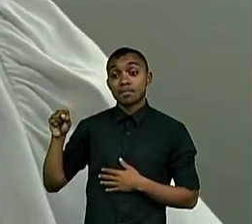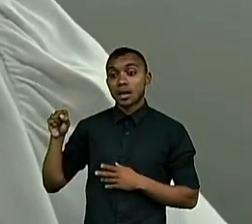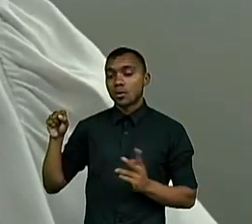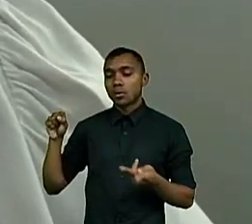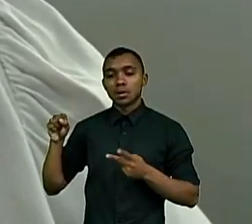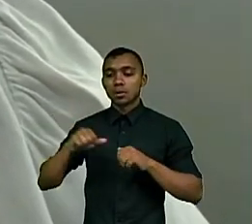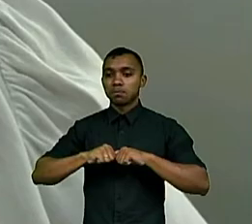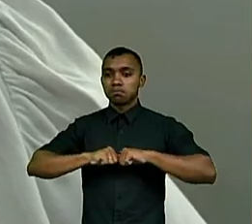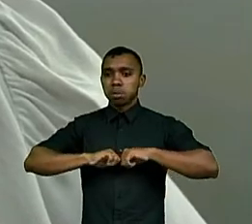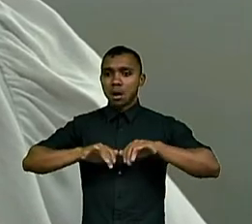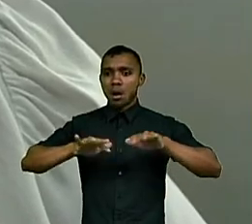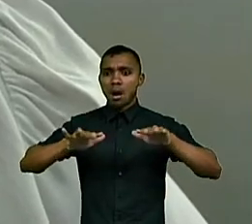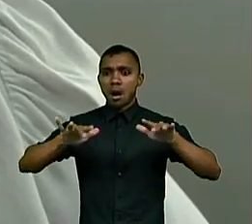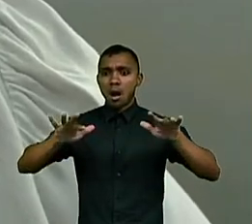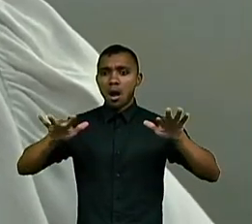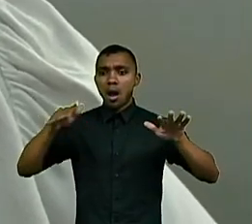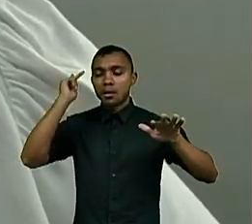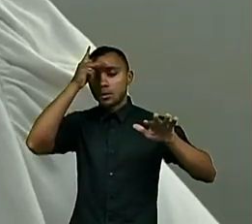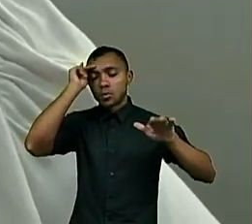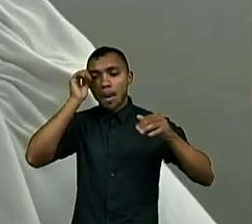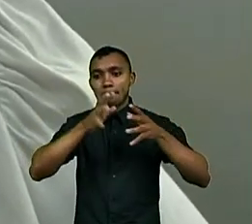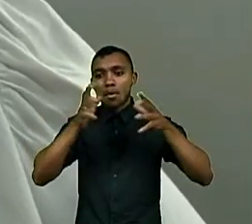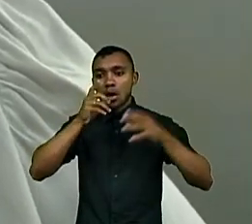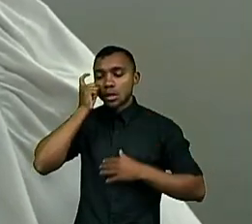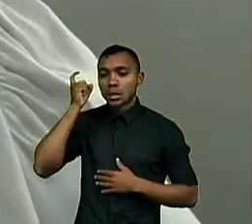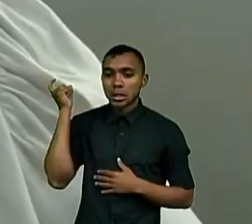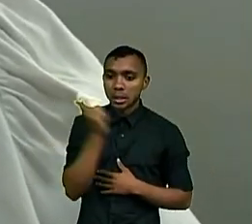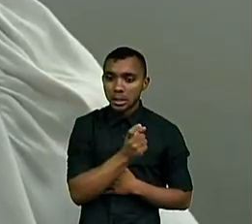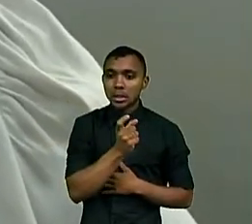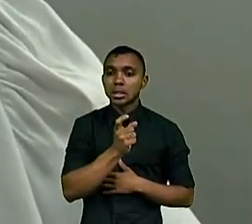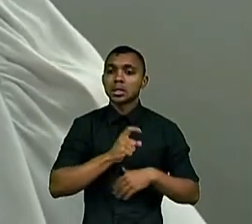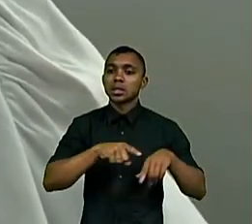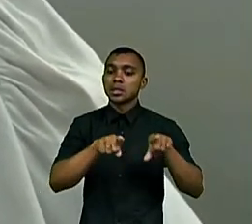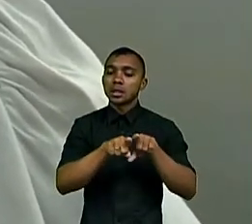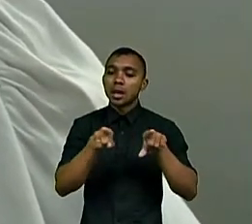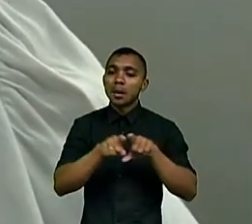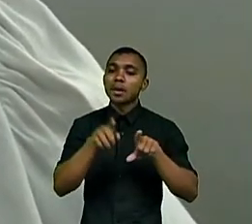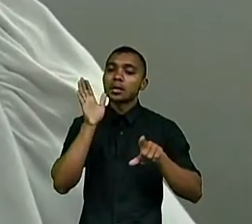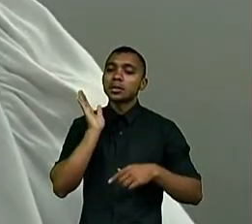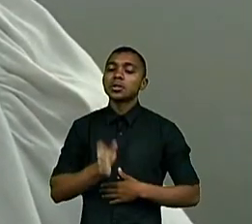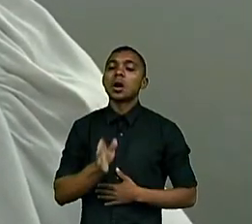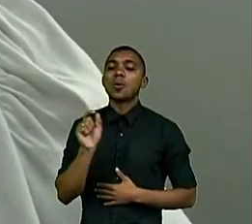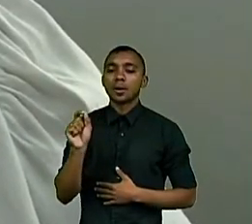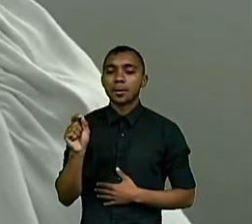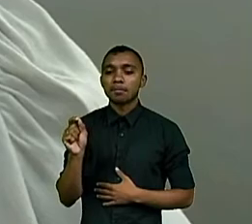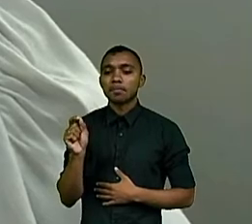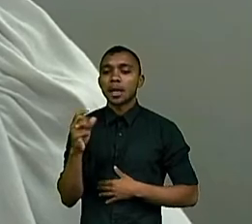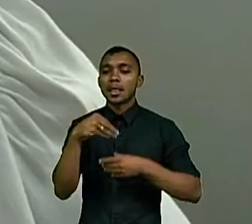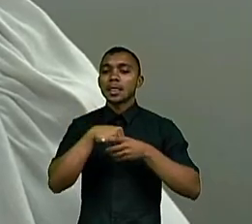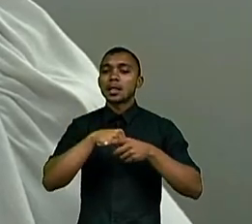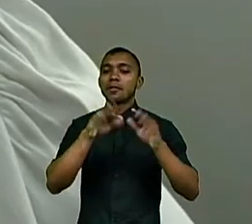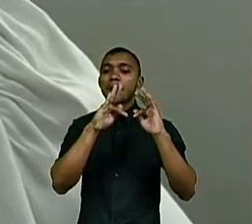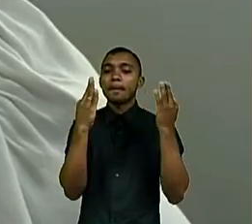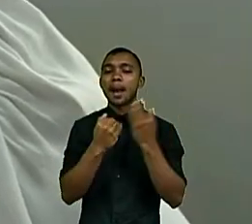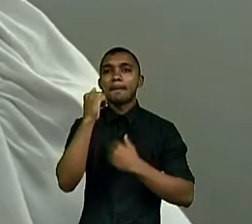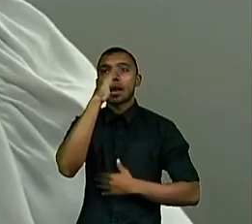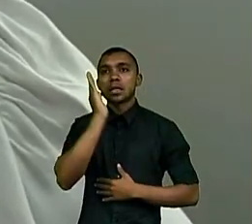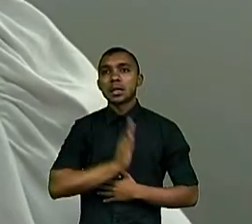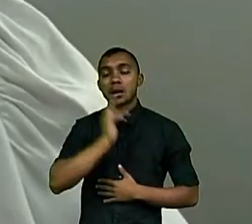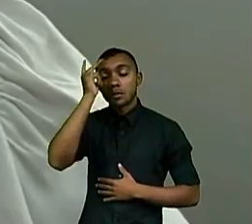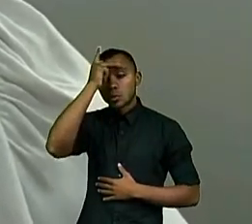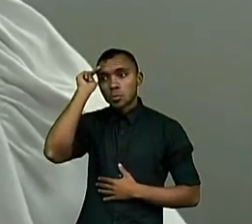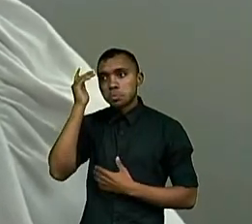brasileiro estão ganhando também né estão entrando dentro da vida das famílias brasileiras através principalmente